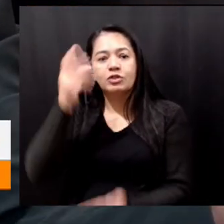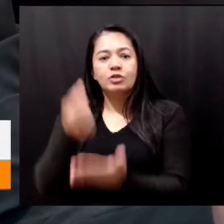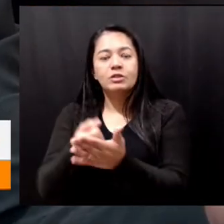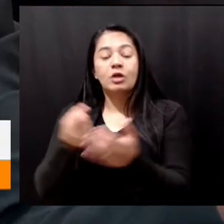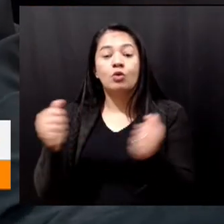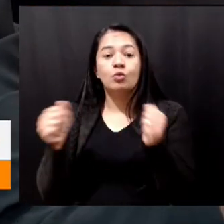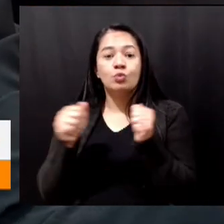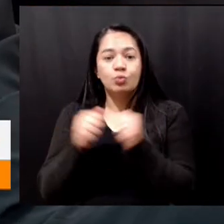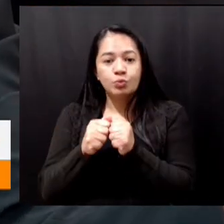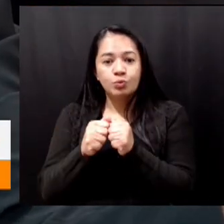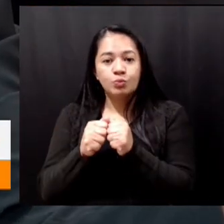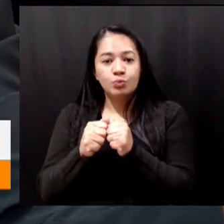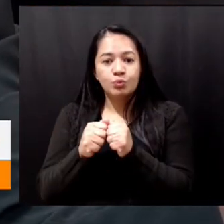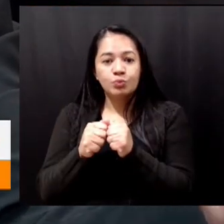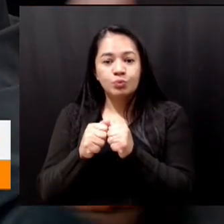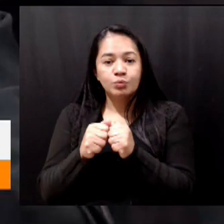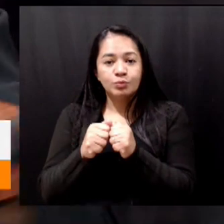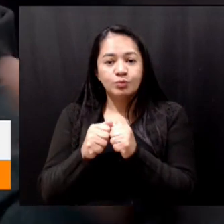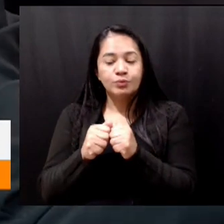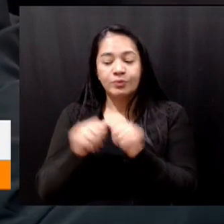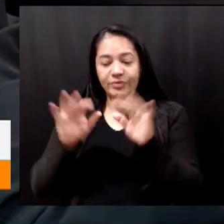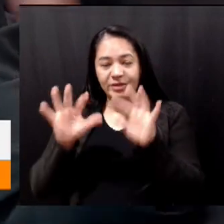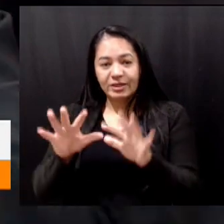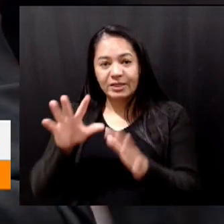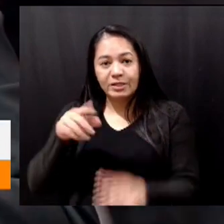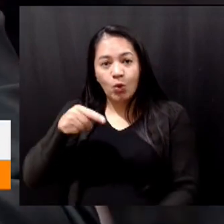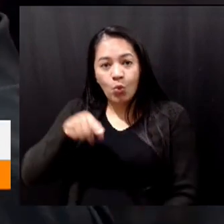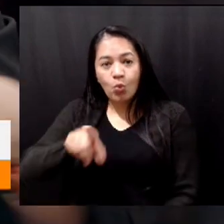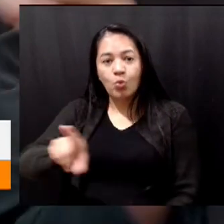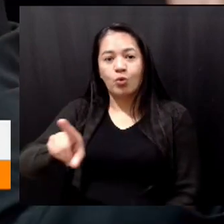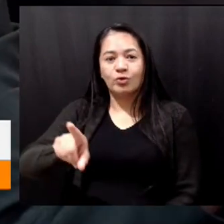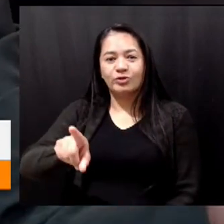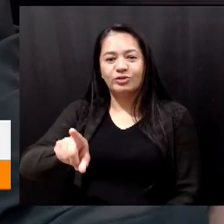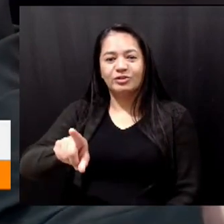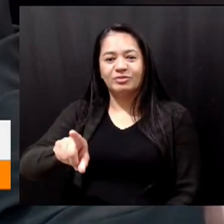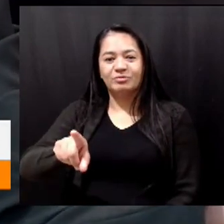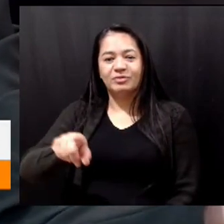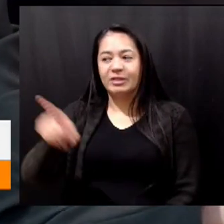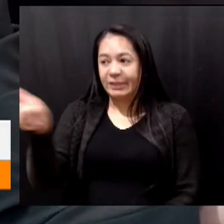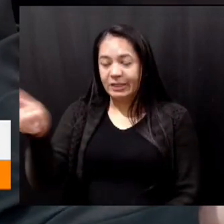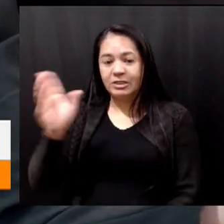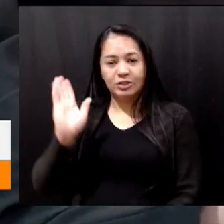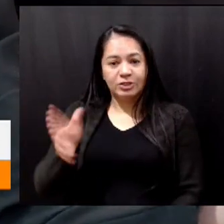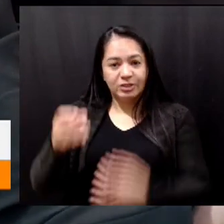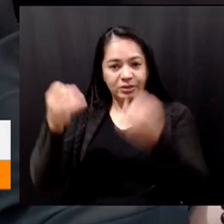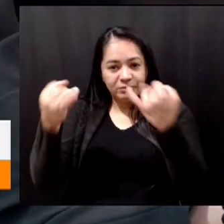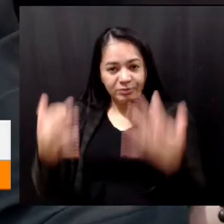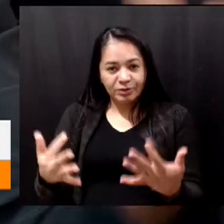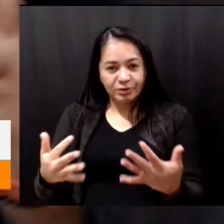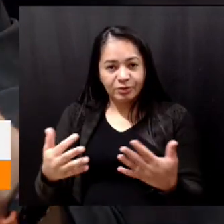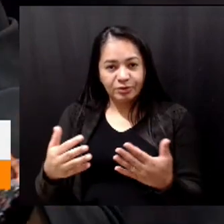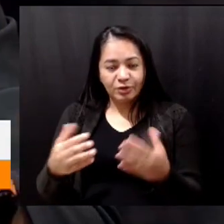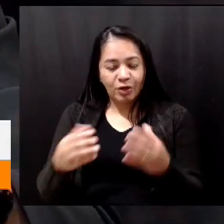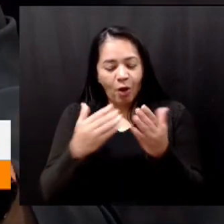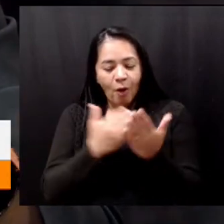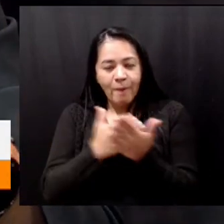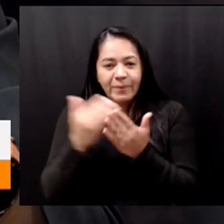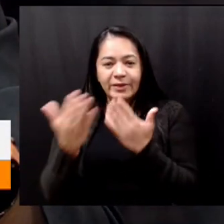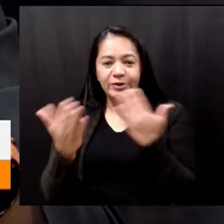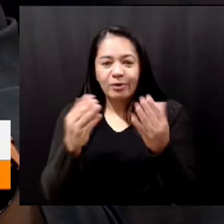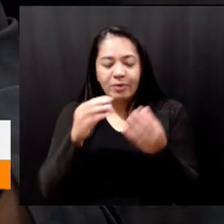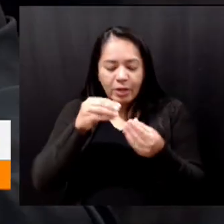aí esse é o último ponto dessa cadeia que o Asa comentou. Desde o ovinho até ele acelerar,